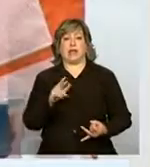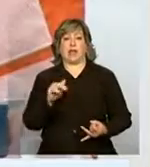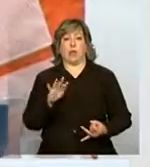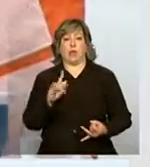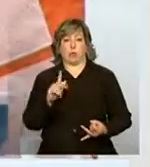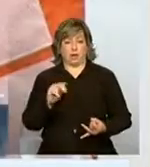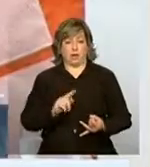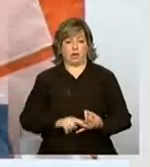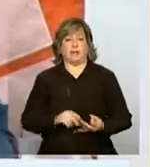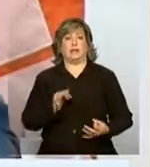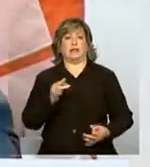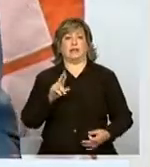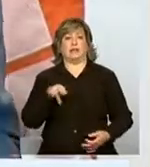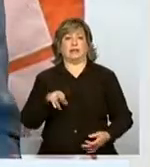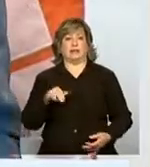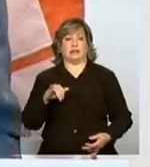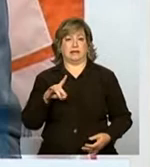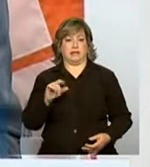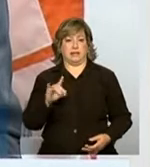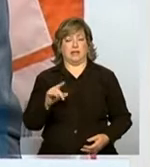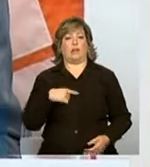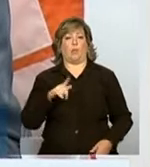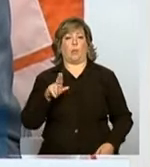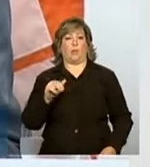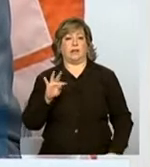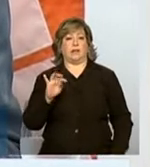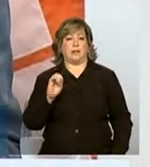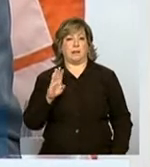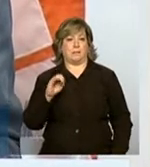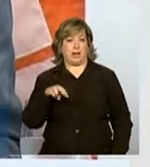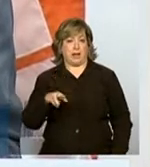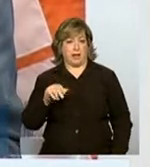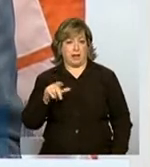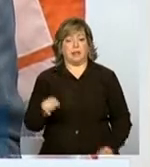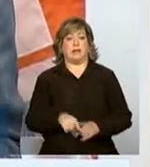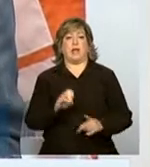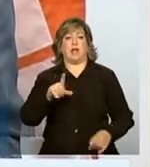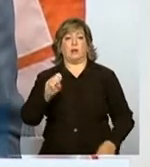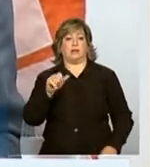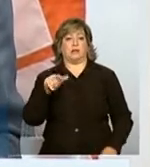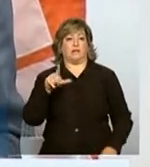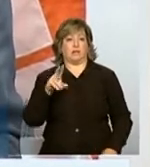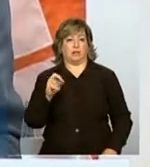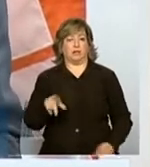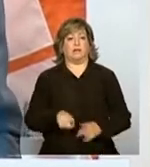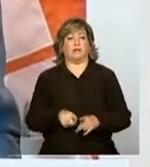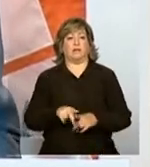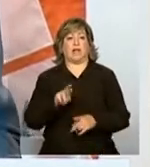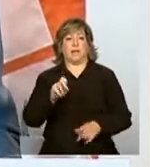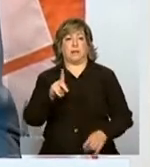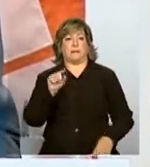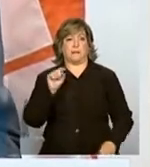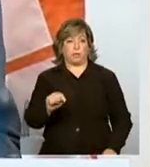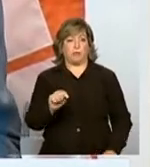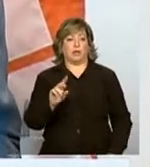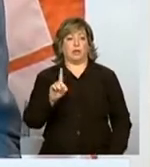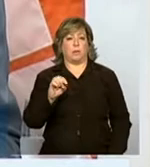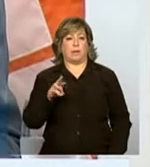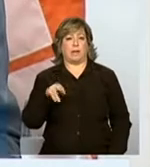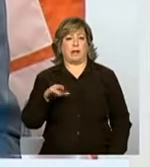e Tobago, Guatemala, República Dominicana, El Salvador, Estados Unidos,